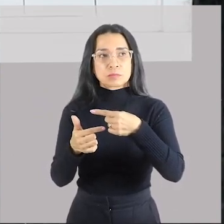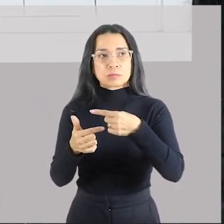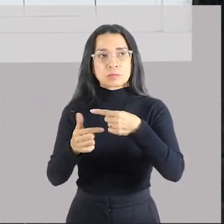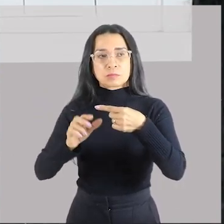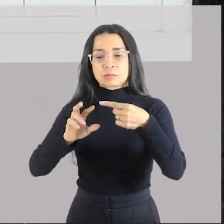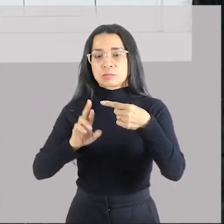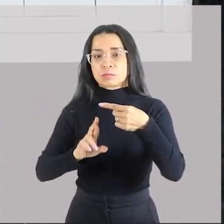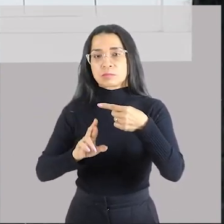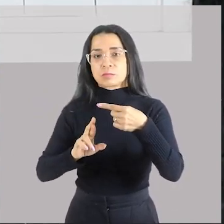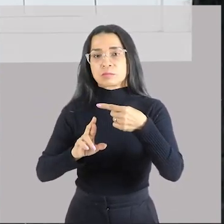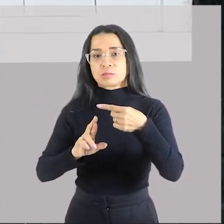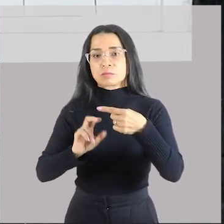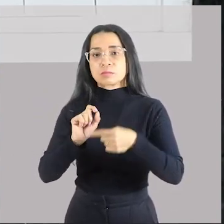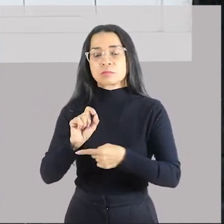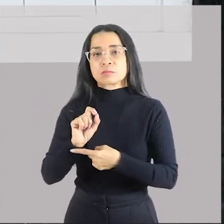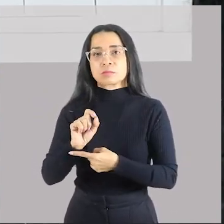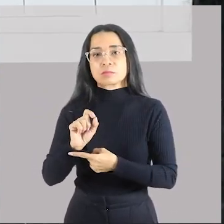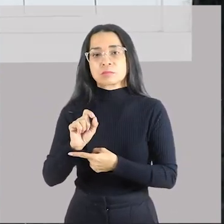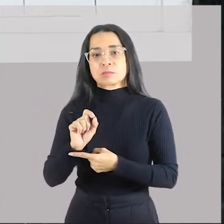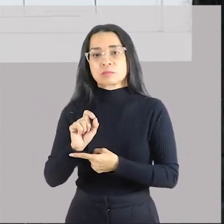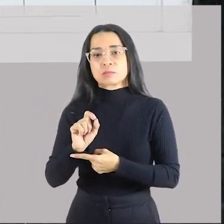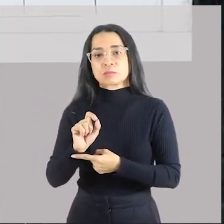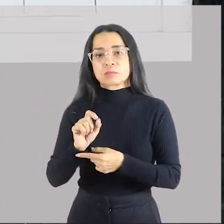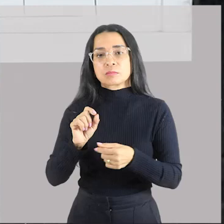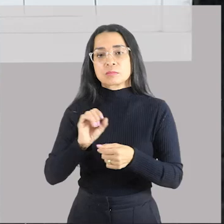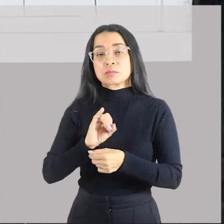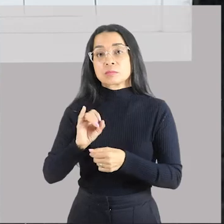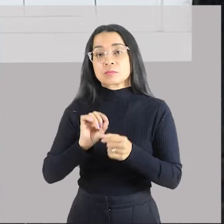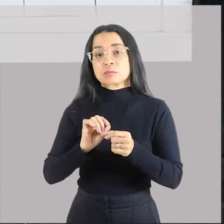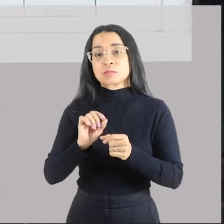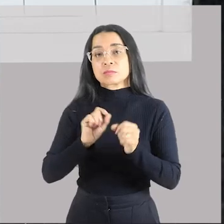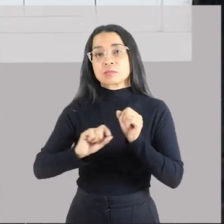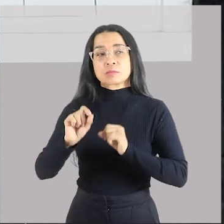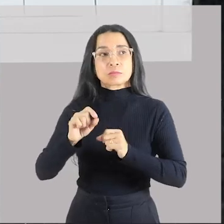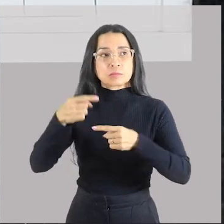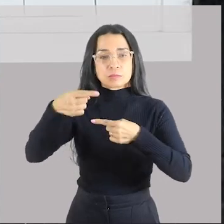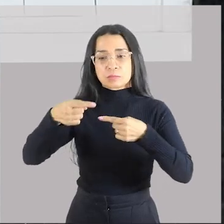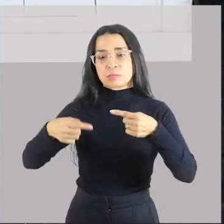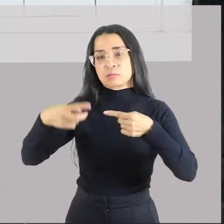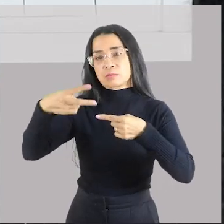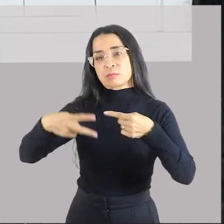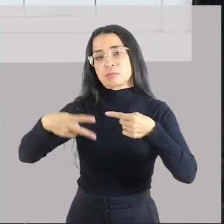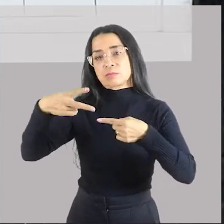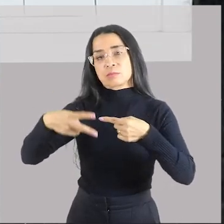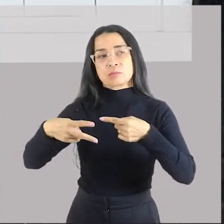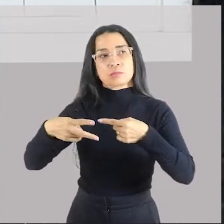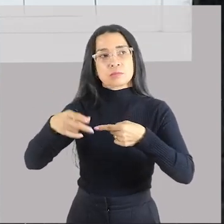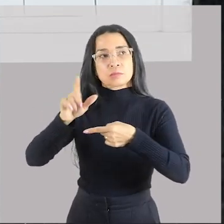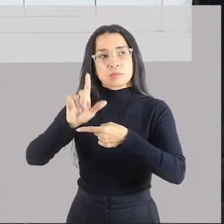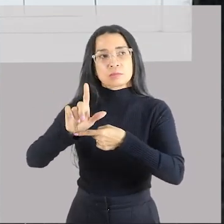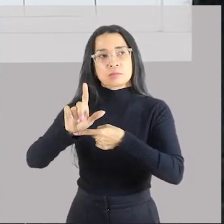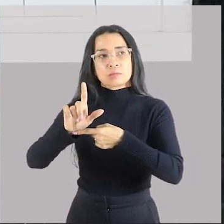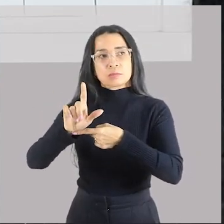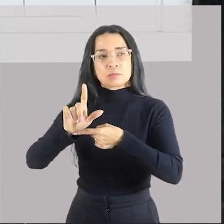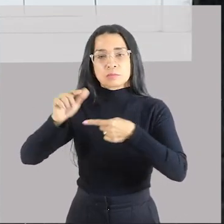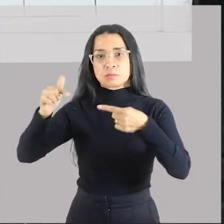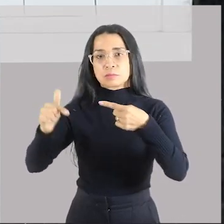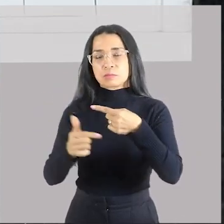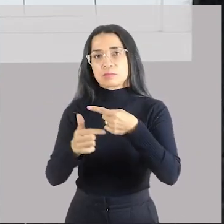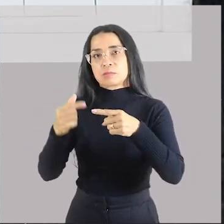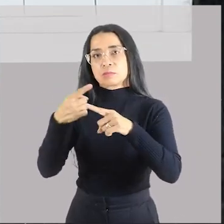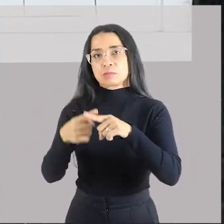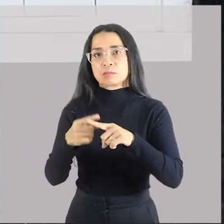R. Ora, se você fizer aqui meio pelos extremos, ó, L sobre 2 multiplicado